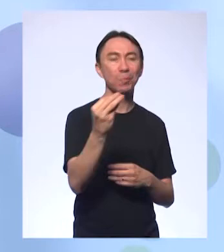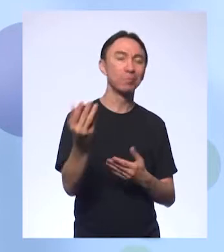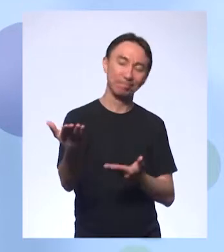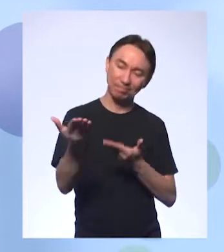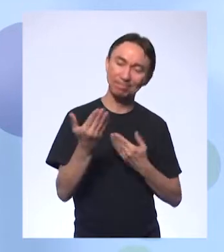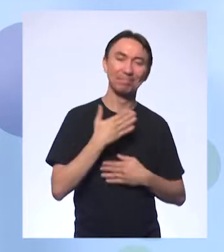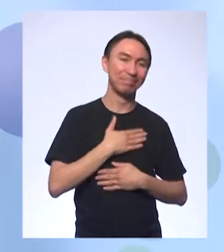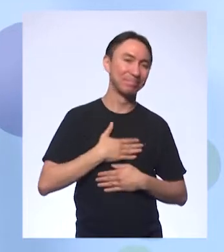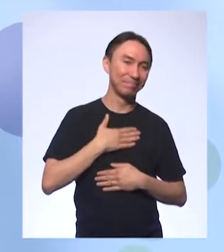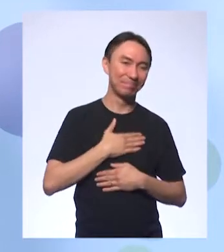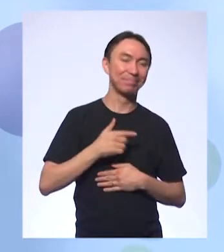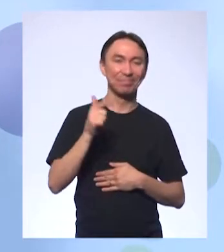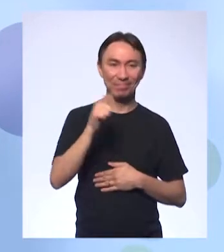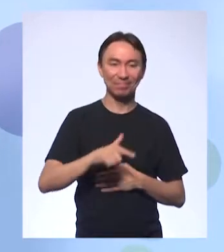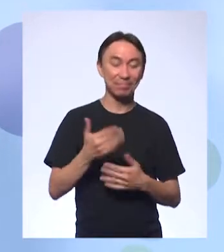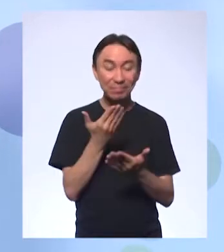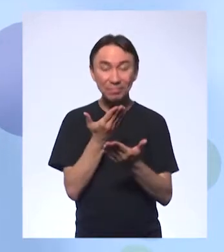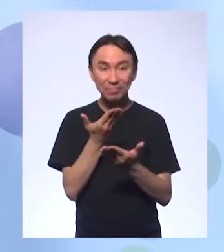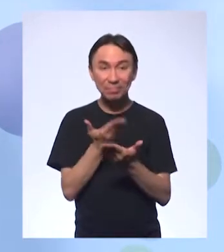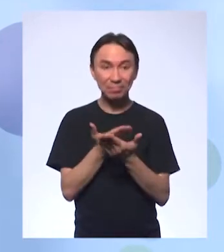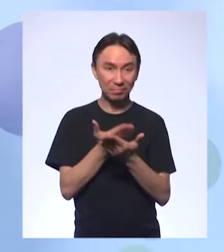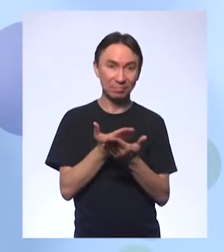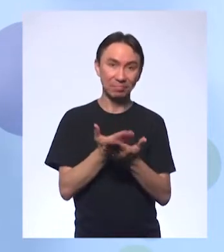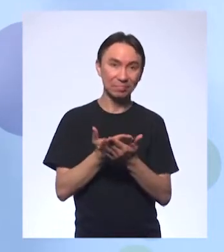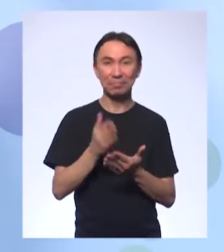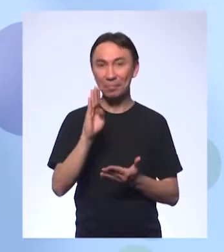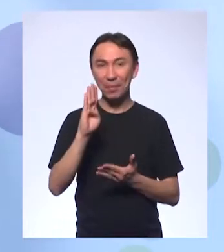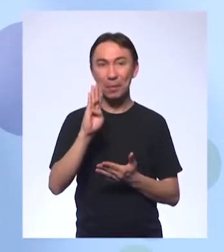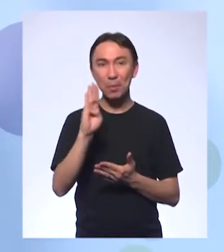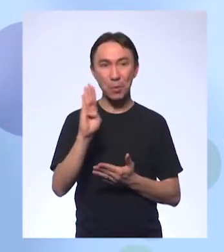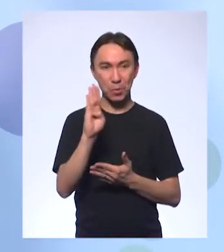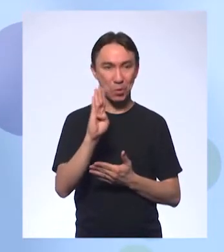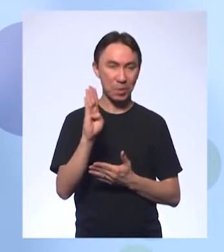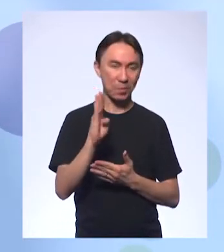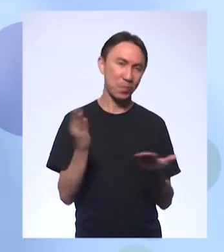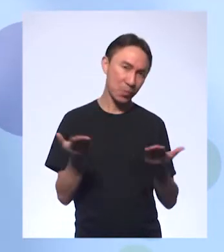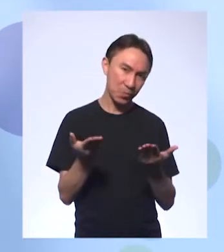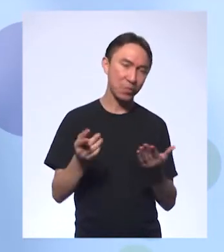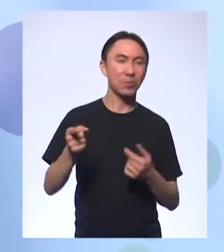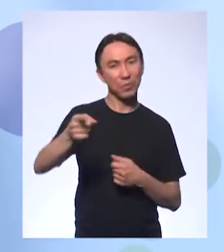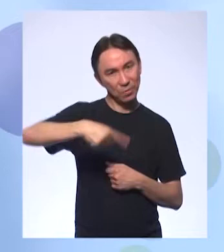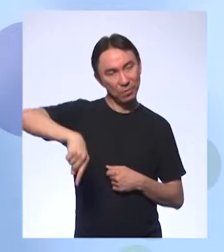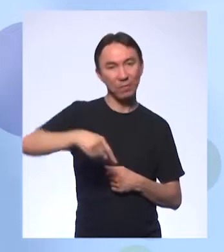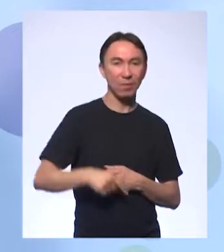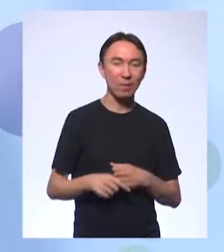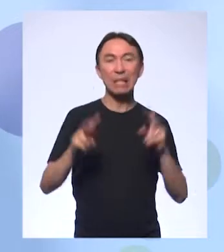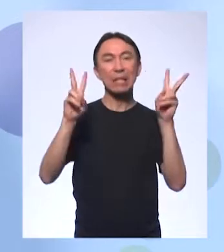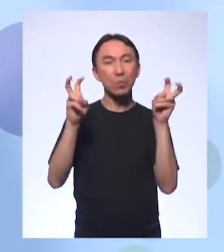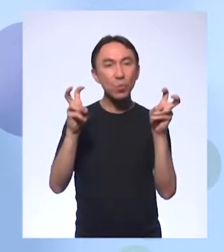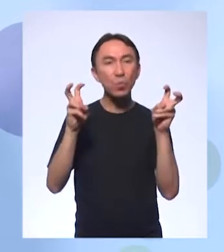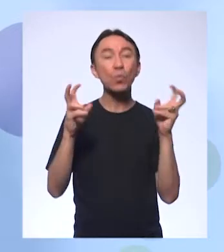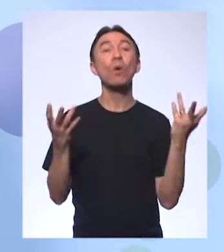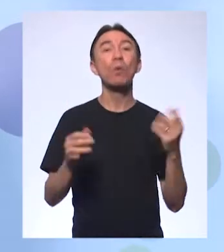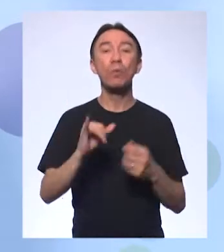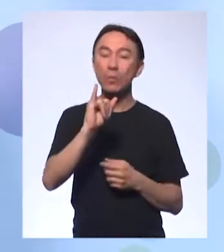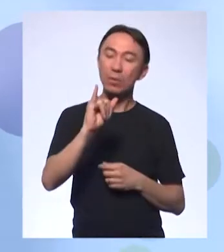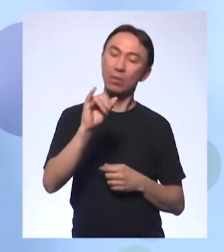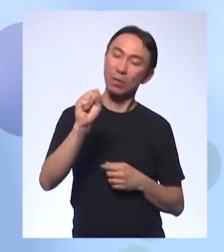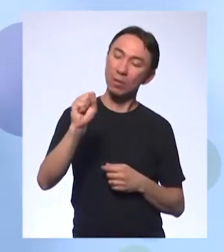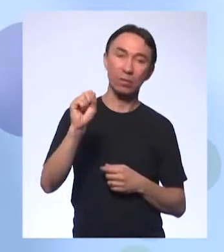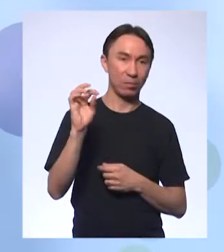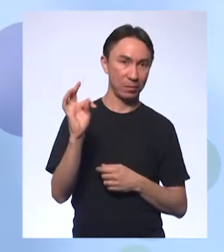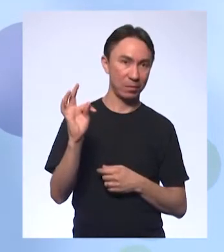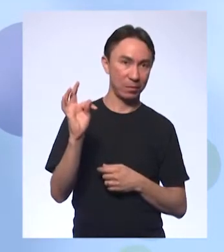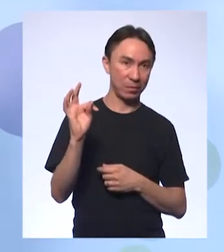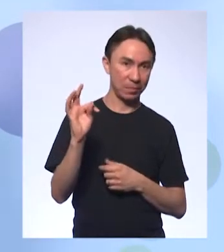Biologia, tá bom? Hoje a gente vai falar um pouquinho aí sobre ISTs e para aqui a interação aqui no